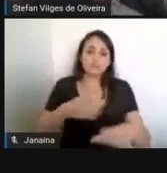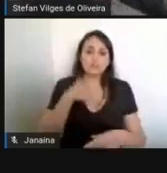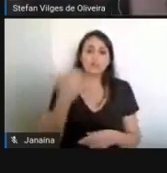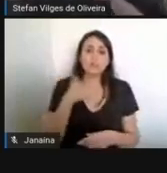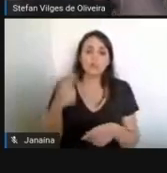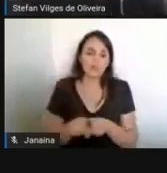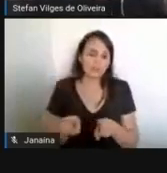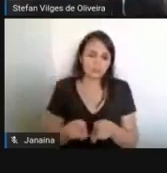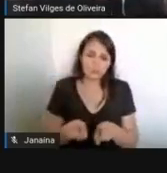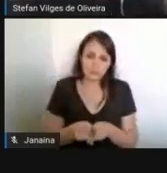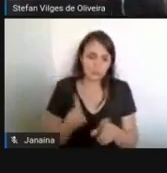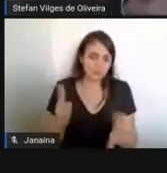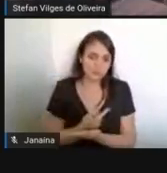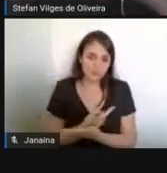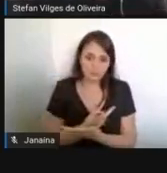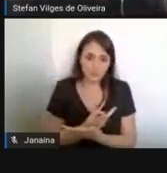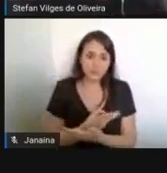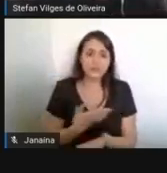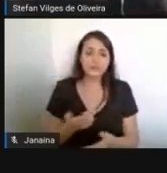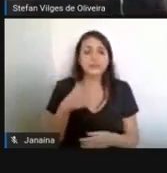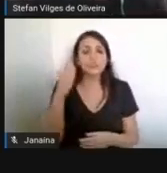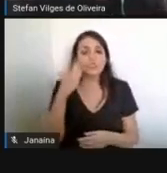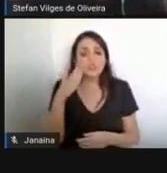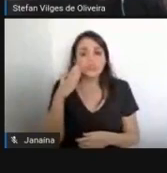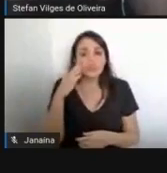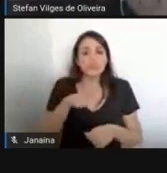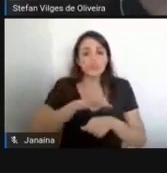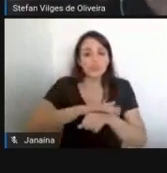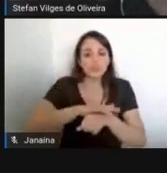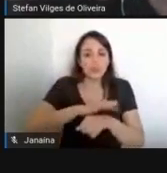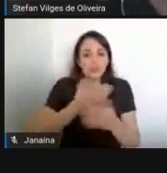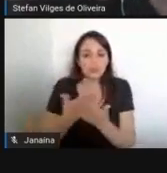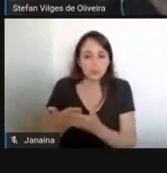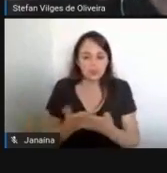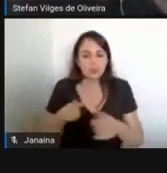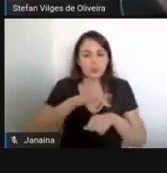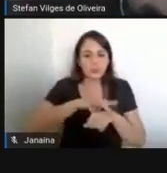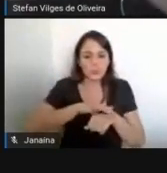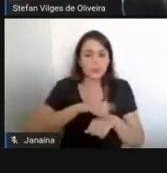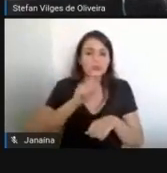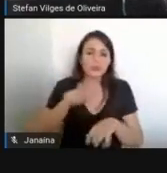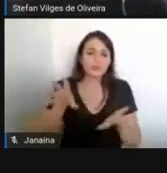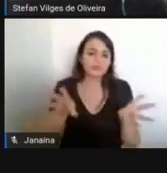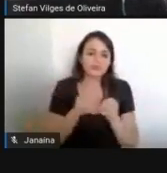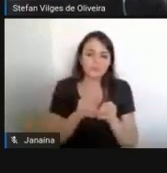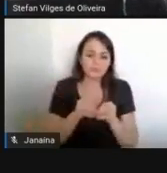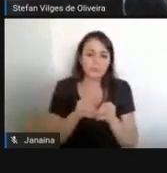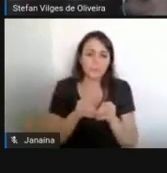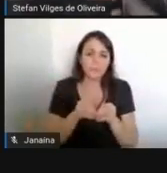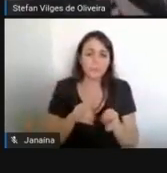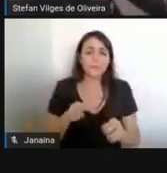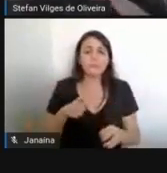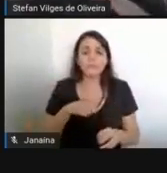doença. Então, o que sabemos de epidemiologia é basicamente isso. E como